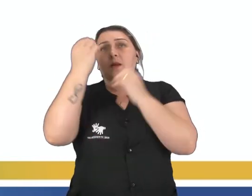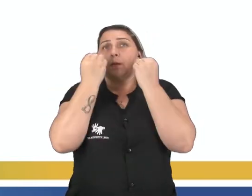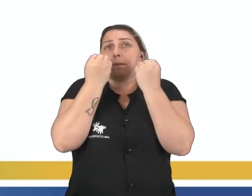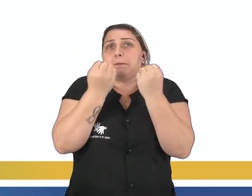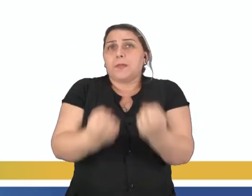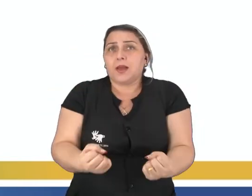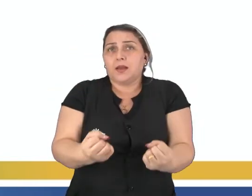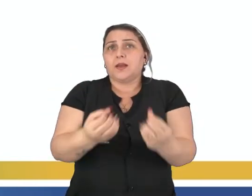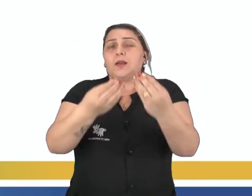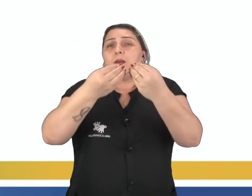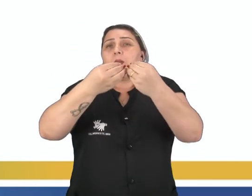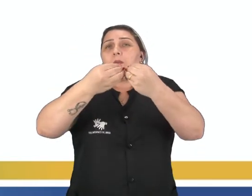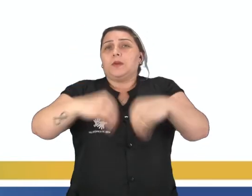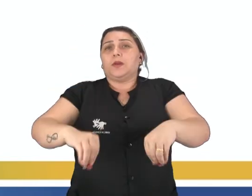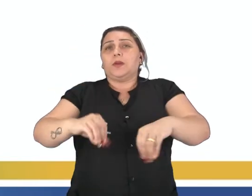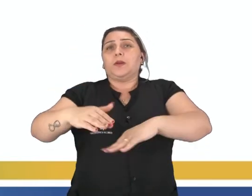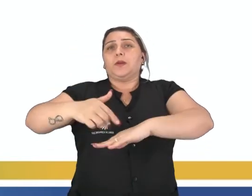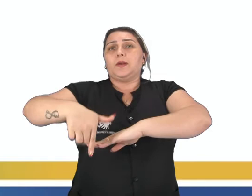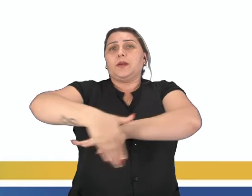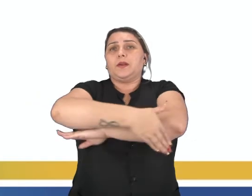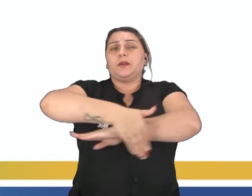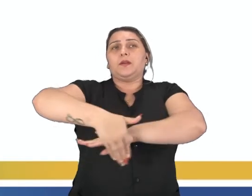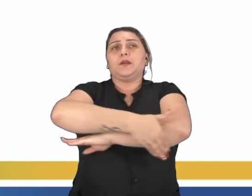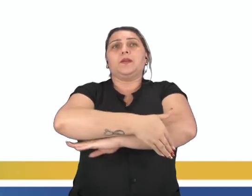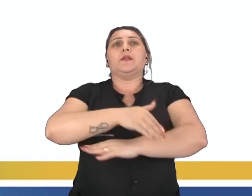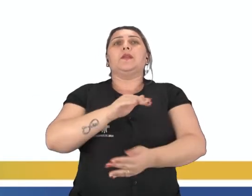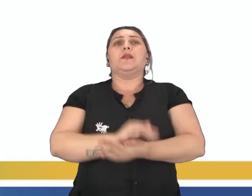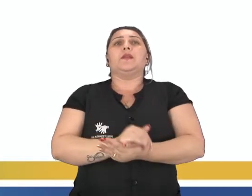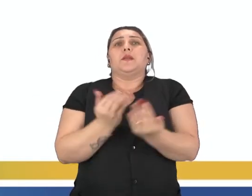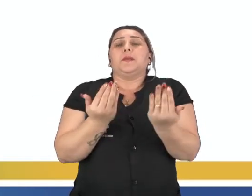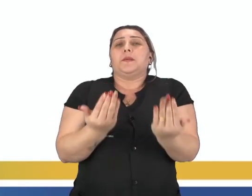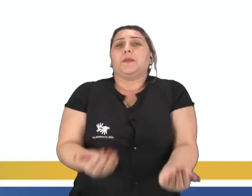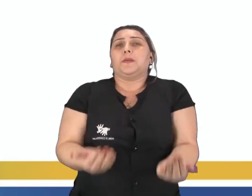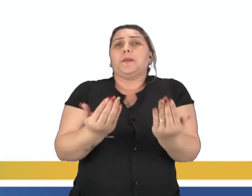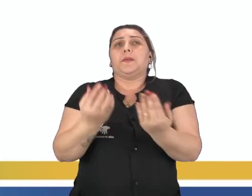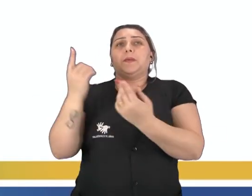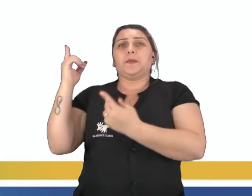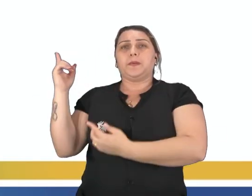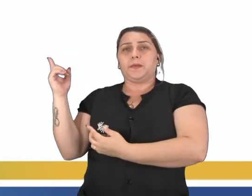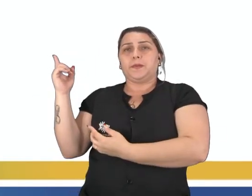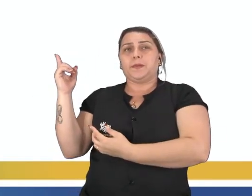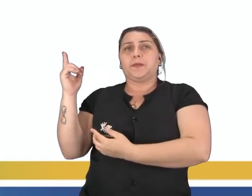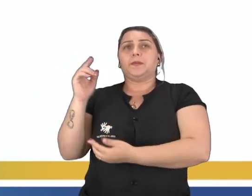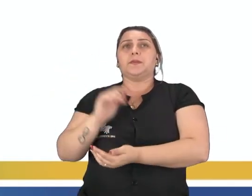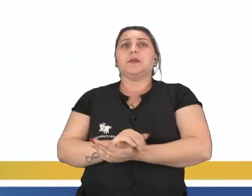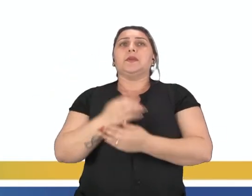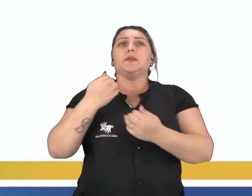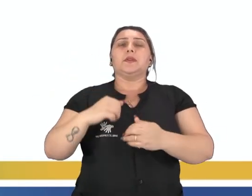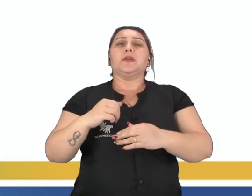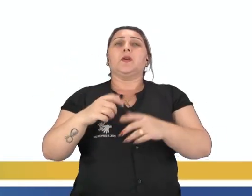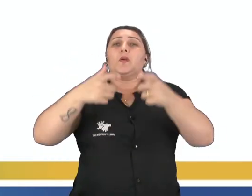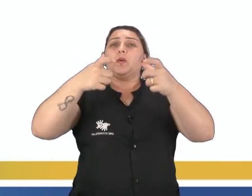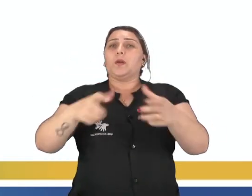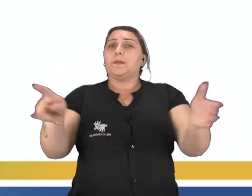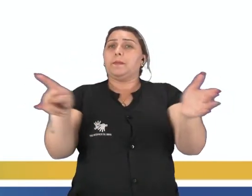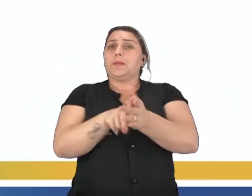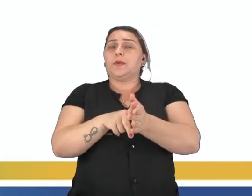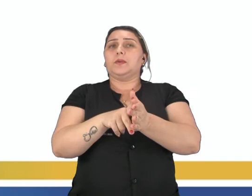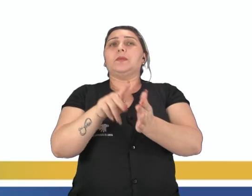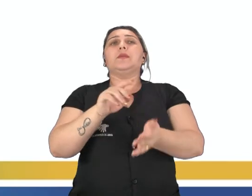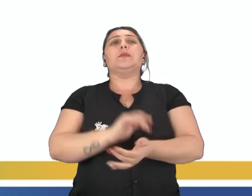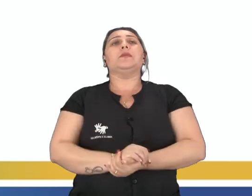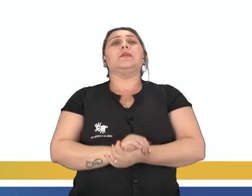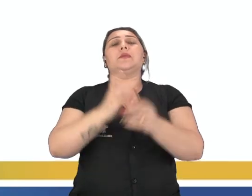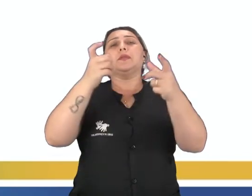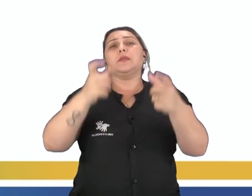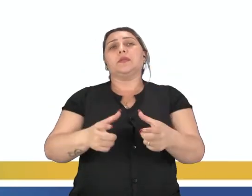de peso danifique o asfalto, né? As balanças elas são mais ou menos desse jeito aí. Eles têm que passar em um lugar específico e